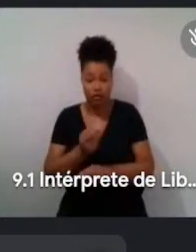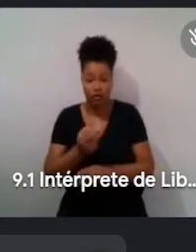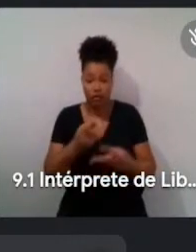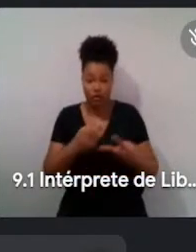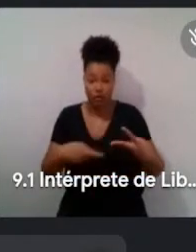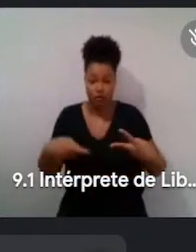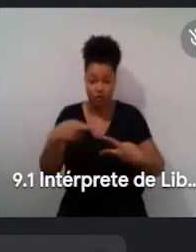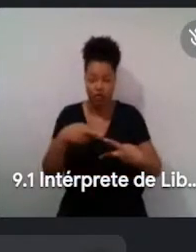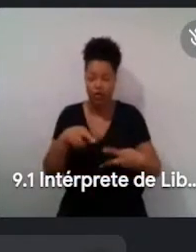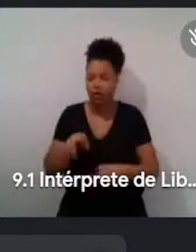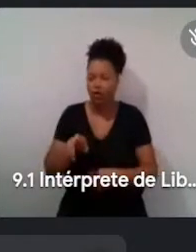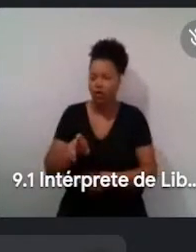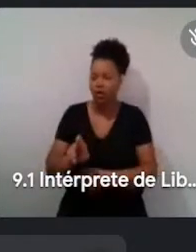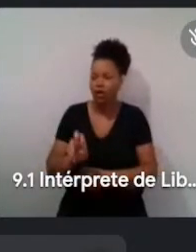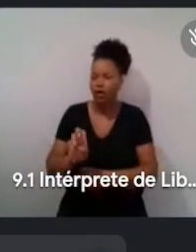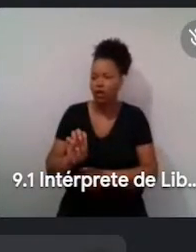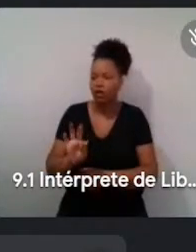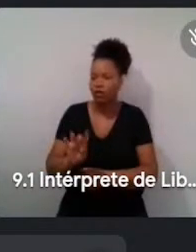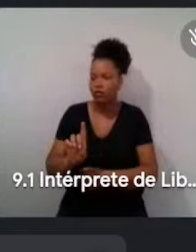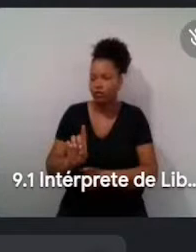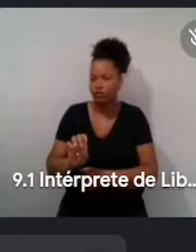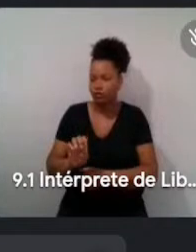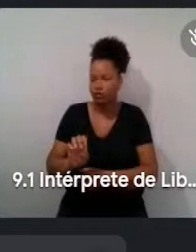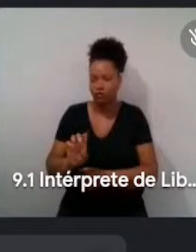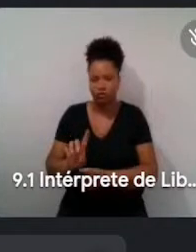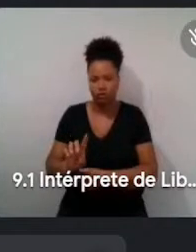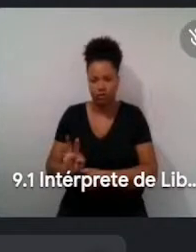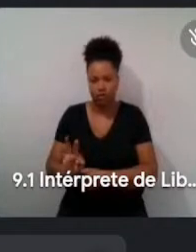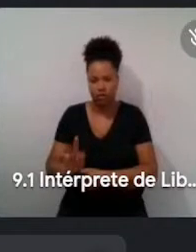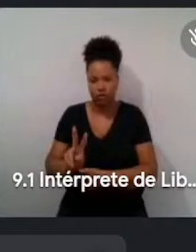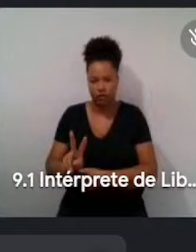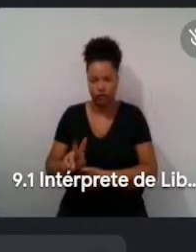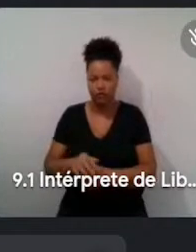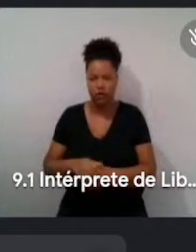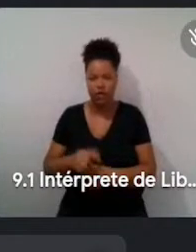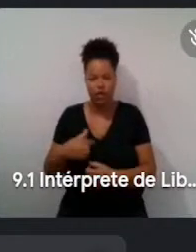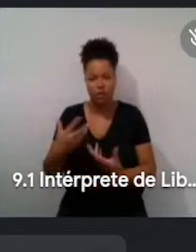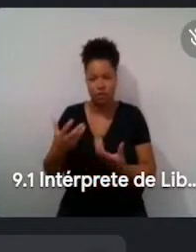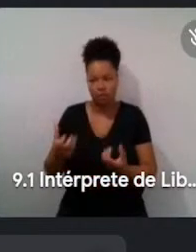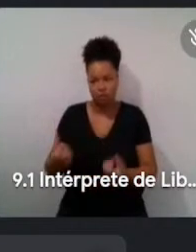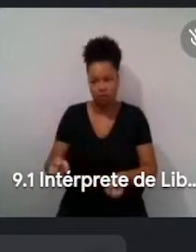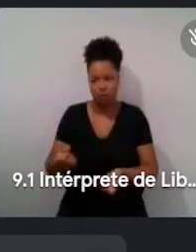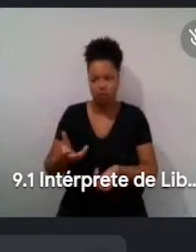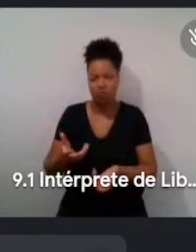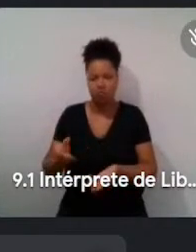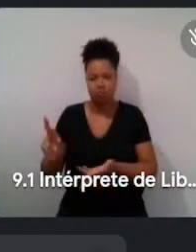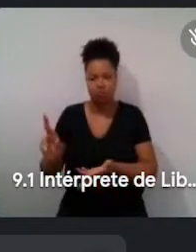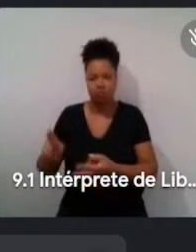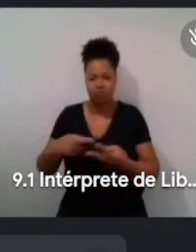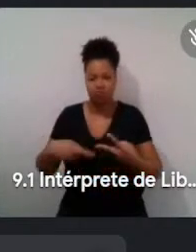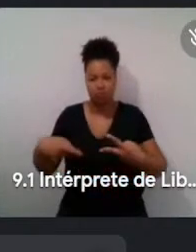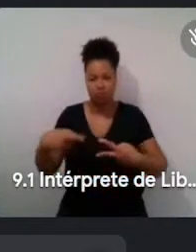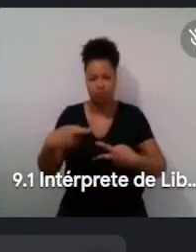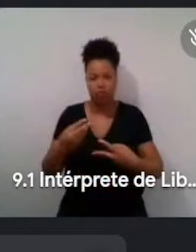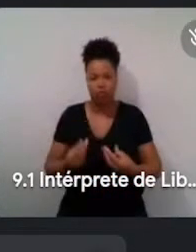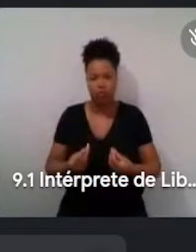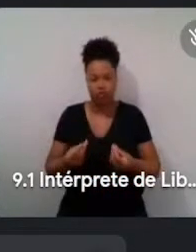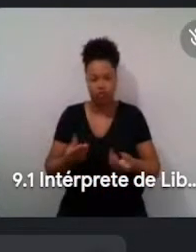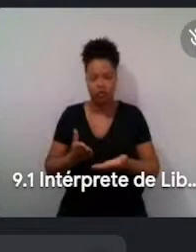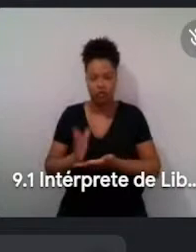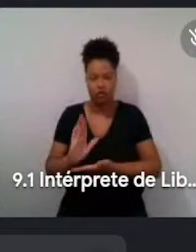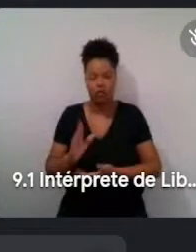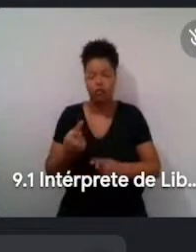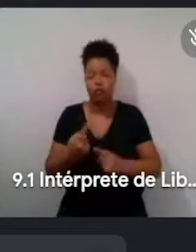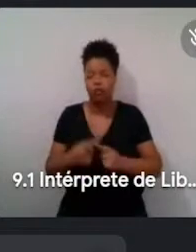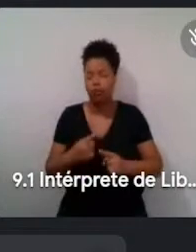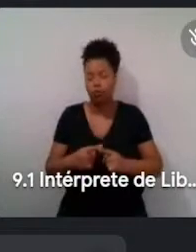TV, eu estou acolhendo o recurso, lhe dando provimento, porque